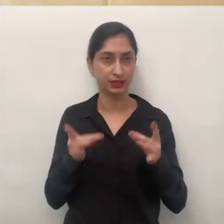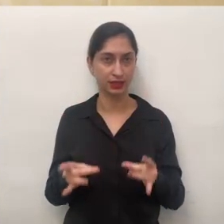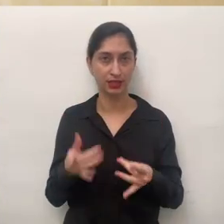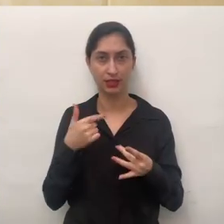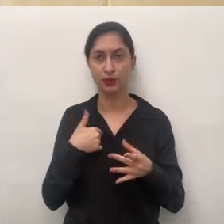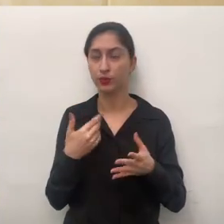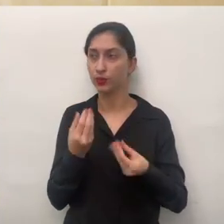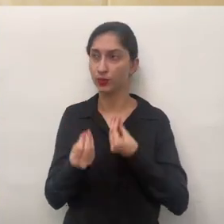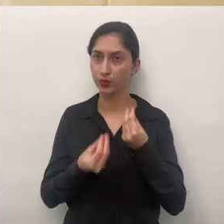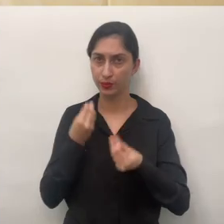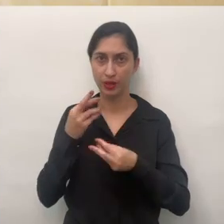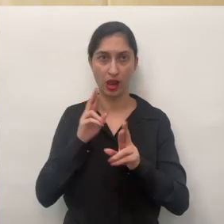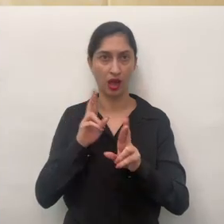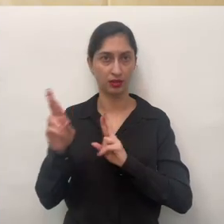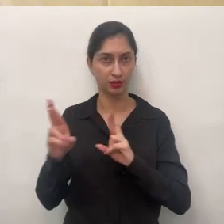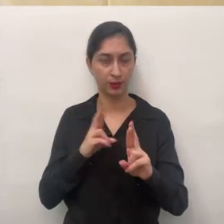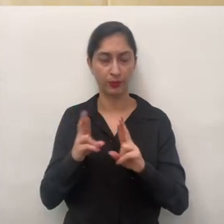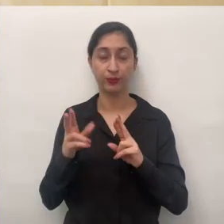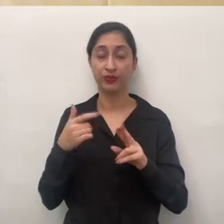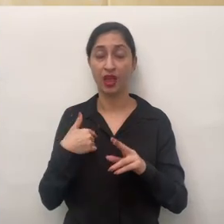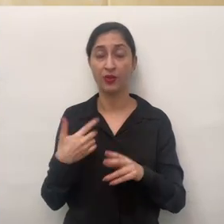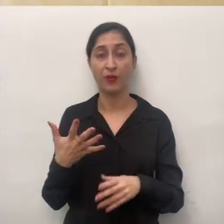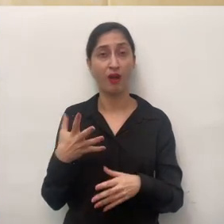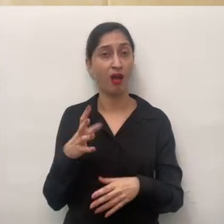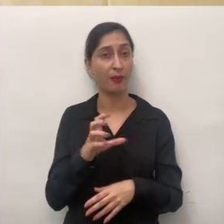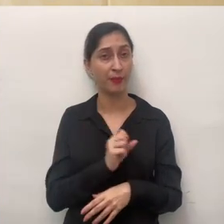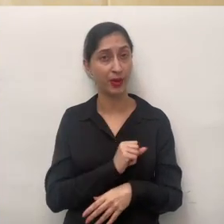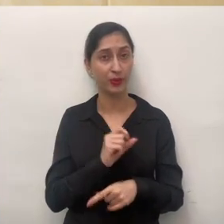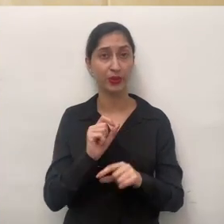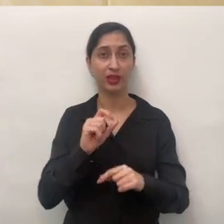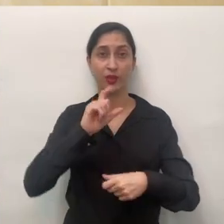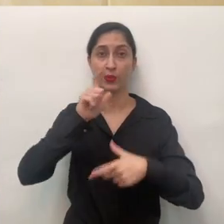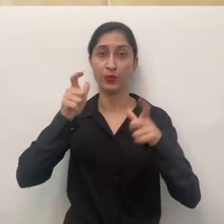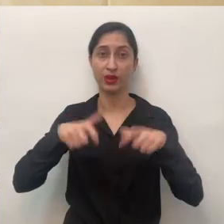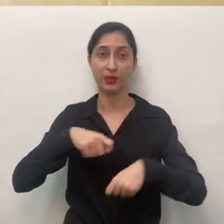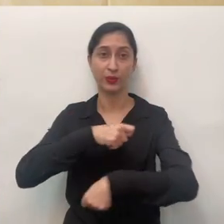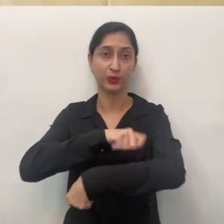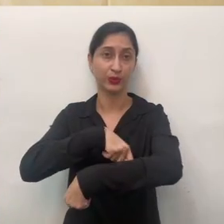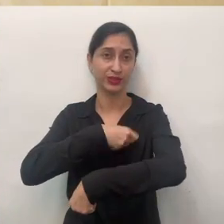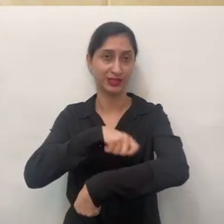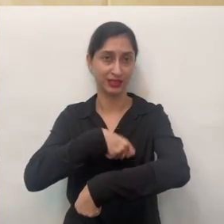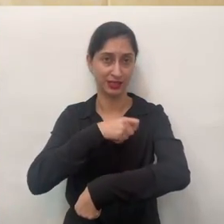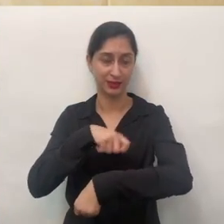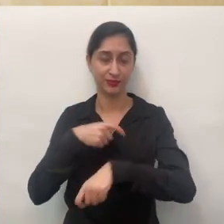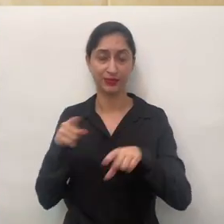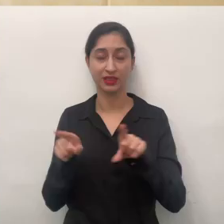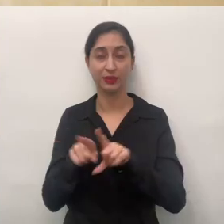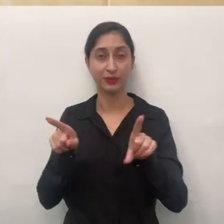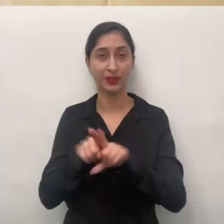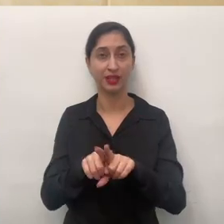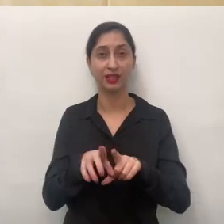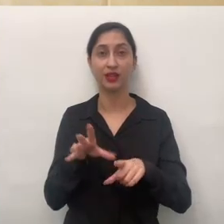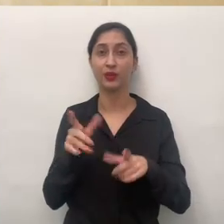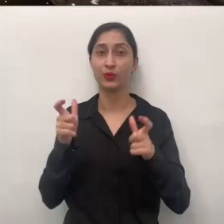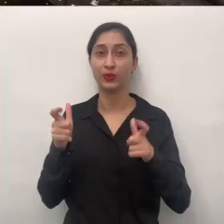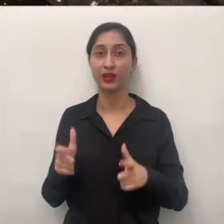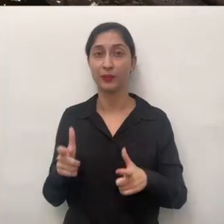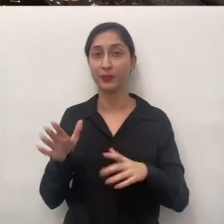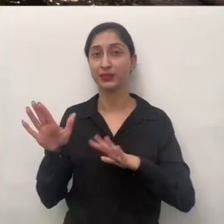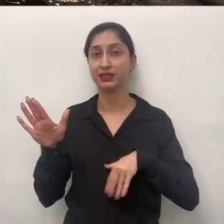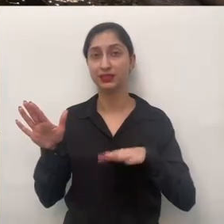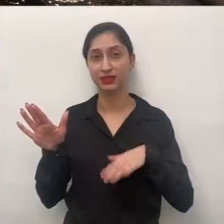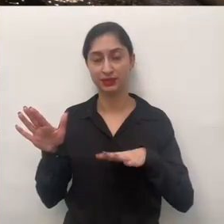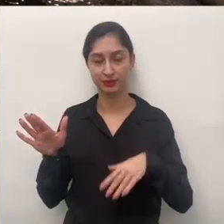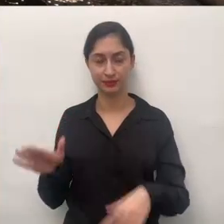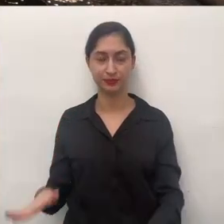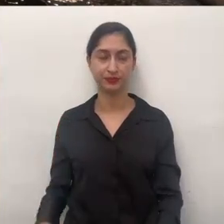onde que eu entraria, e eu fiquei encantada com a cozinha e fiquei encantada com a piscina também.